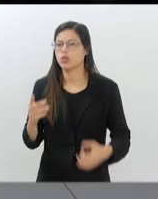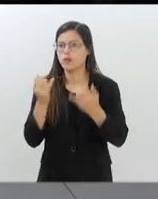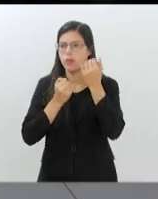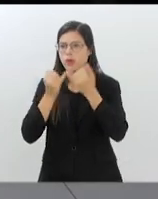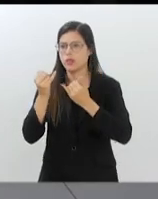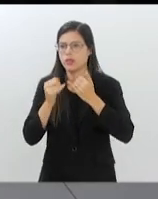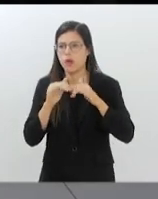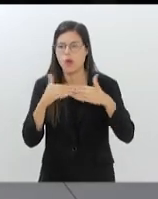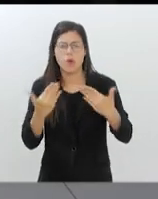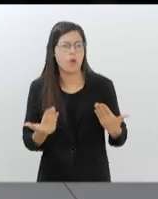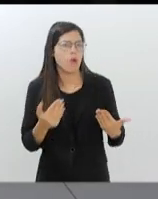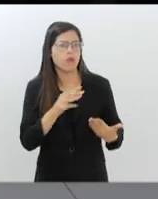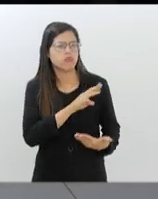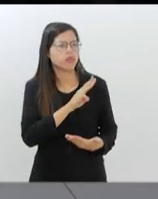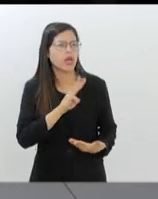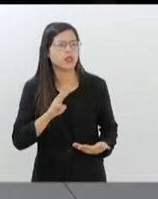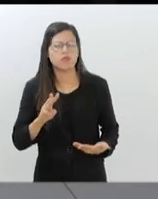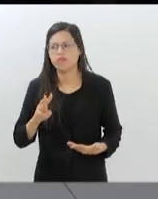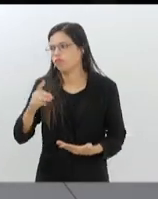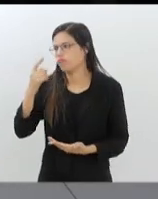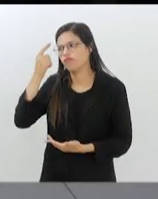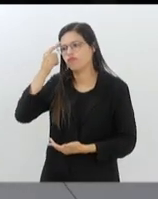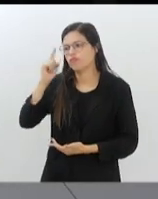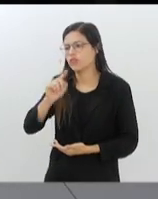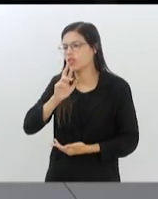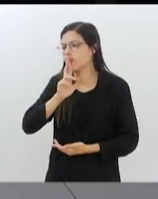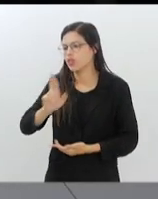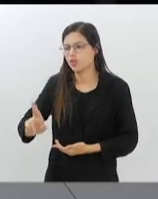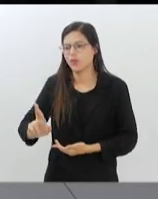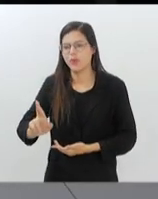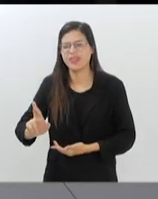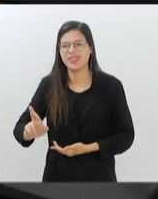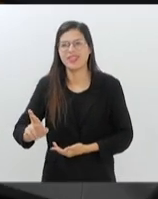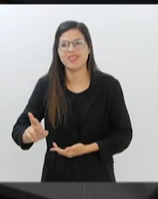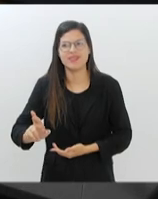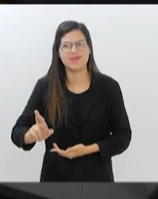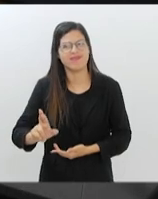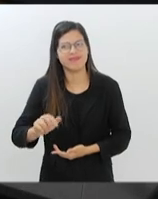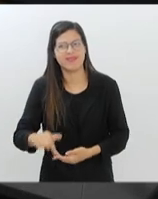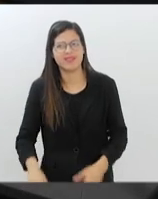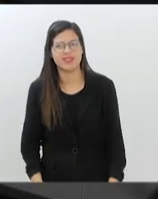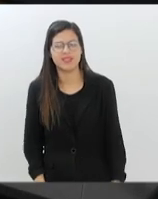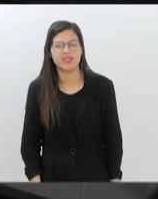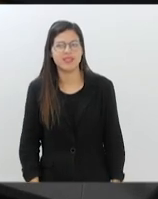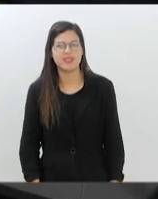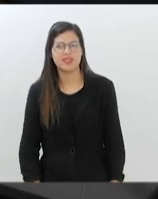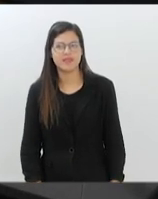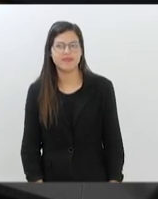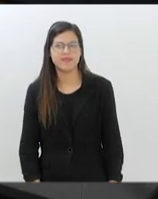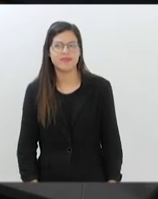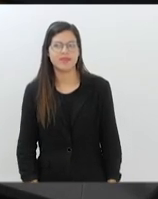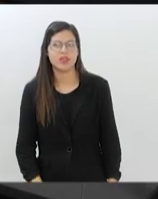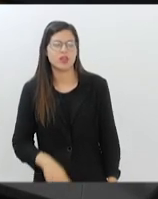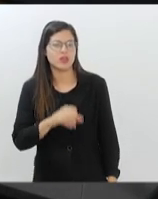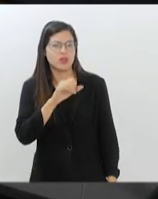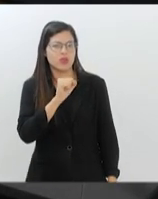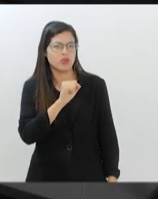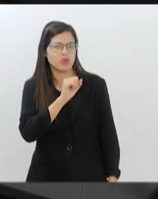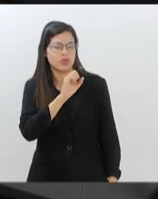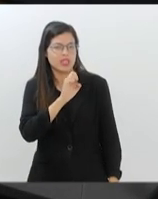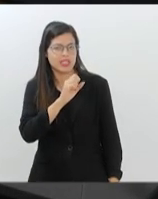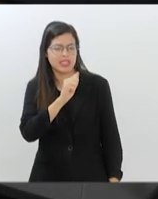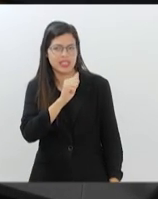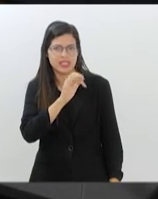esse site de cabeça que não saberia lhe dizer deputado mas posso apresentar aqui no CAF não aparece nada posso apresentar e a